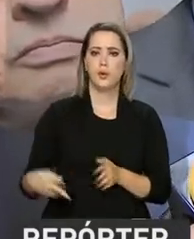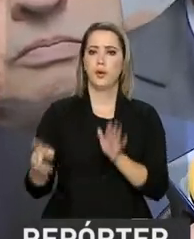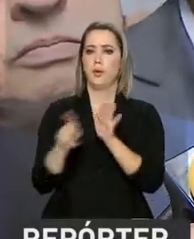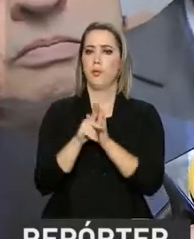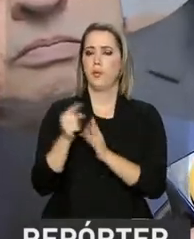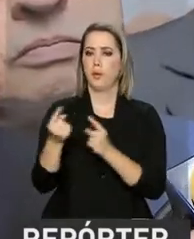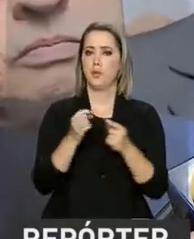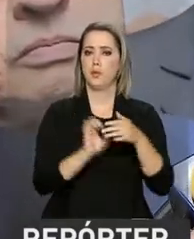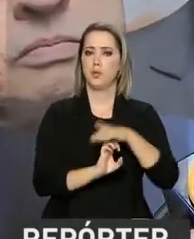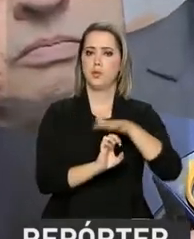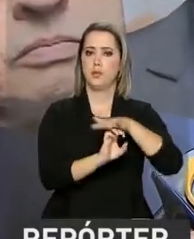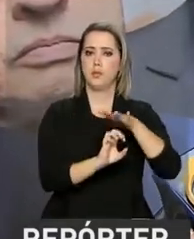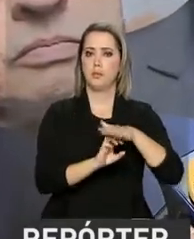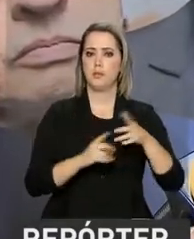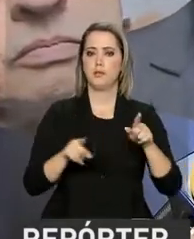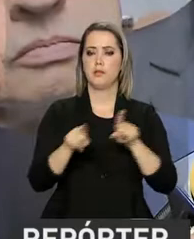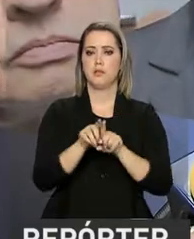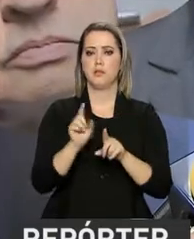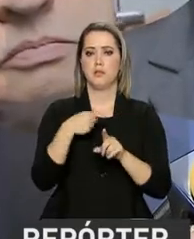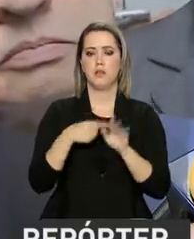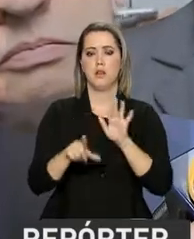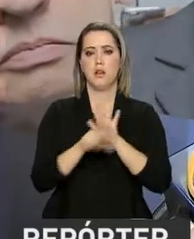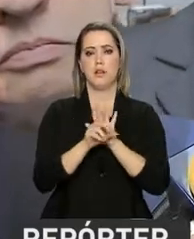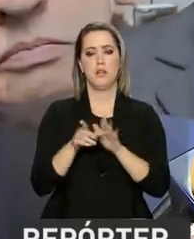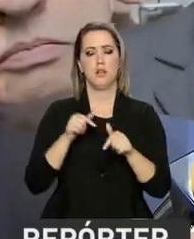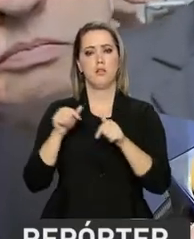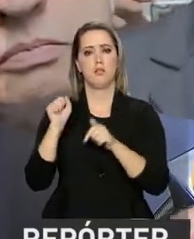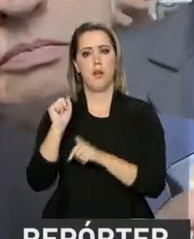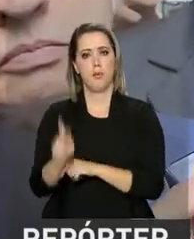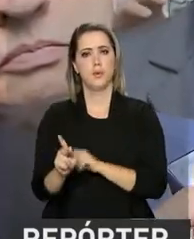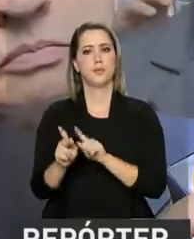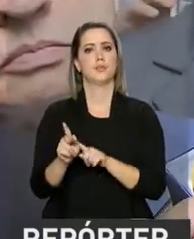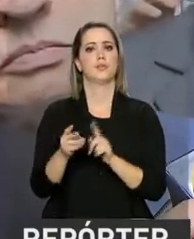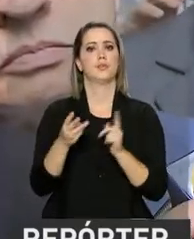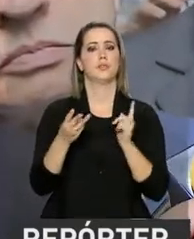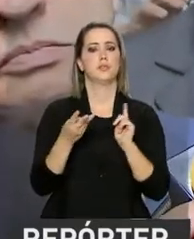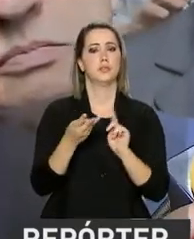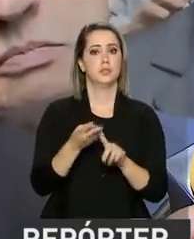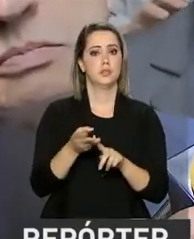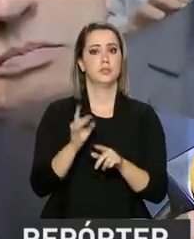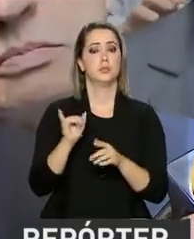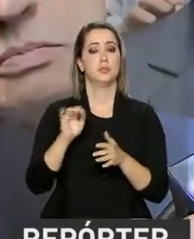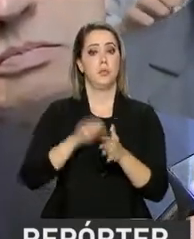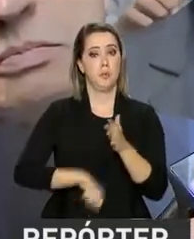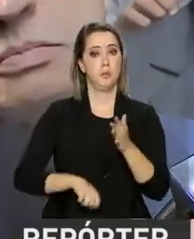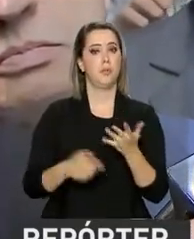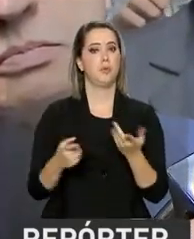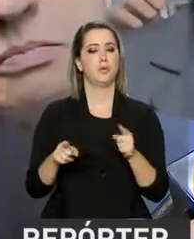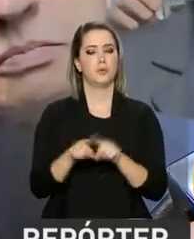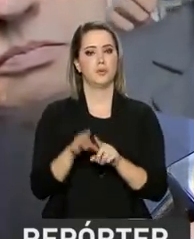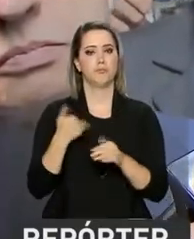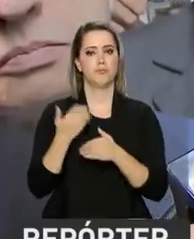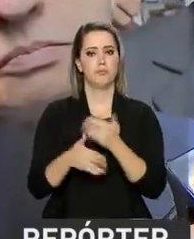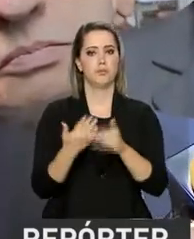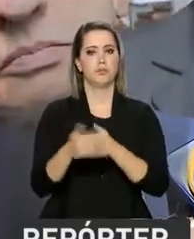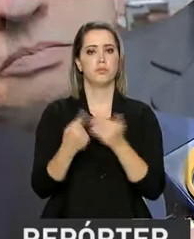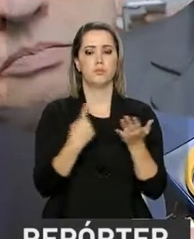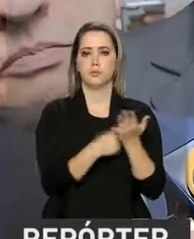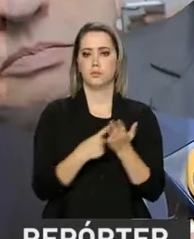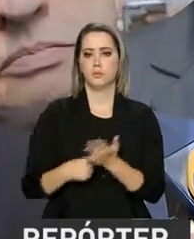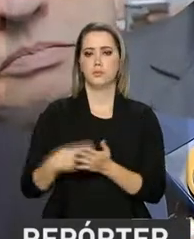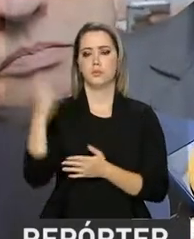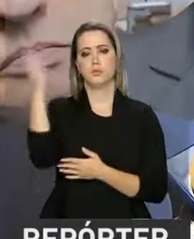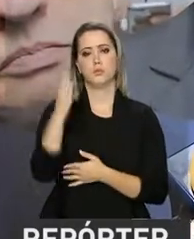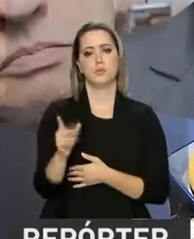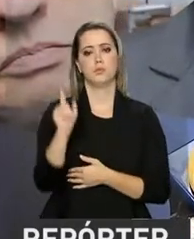estamos discutindo seriamente a previdência, a trabalhista, estamos iniciando a discussão da tributária. E isso é cada vez mais uma agenda